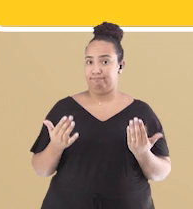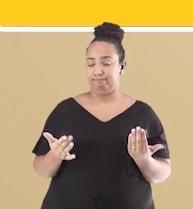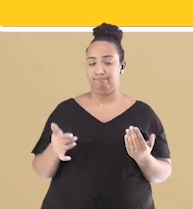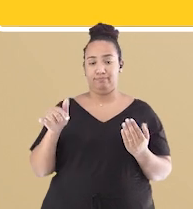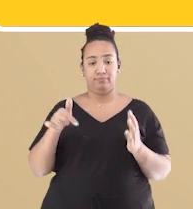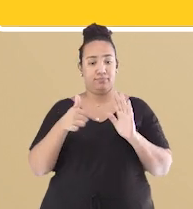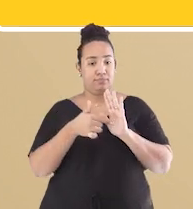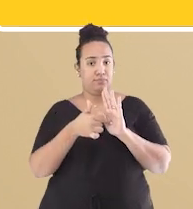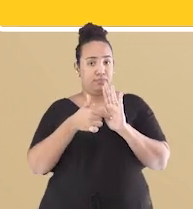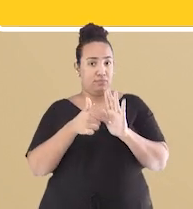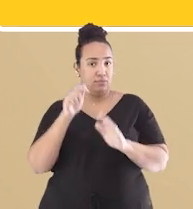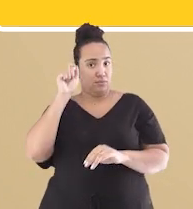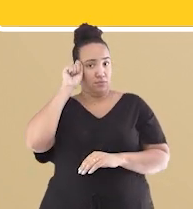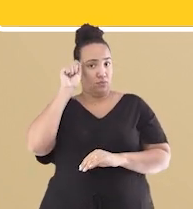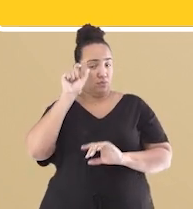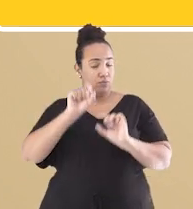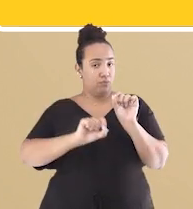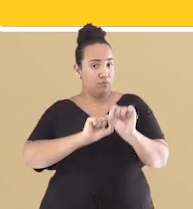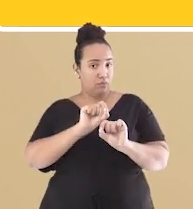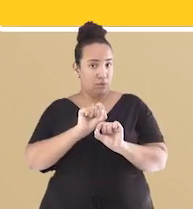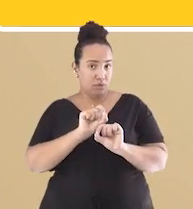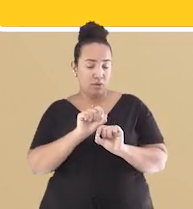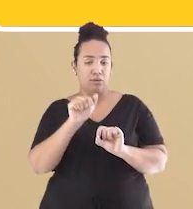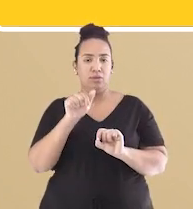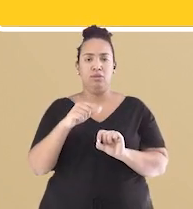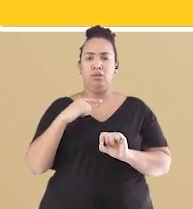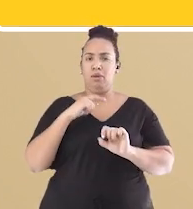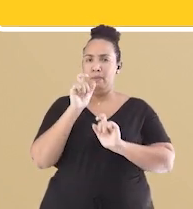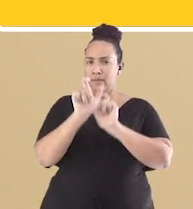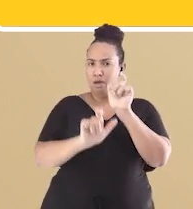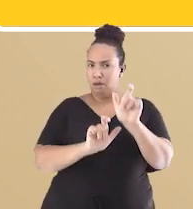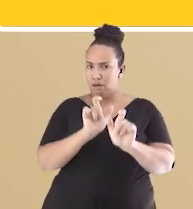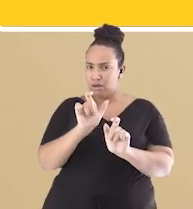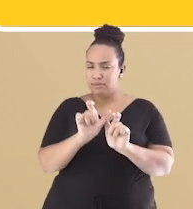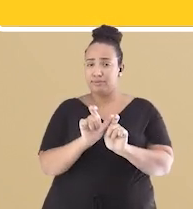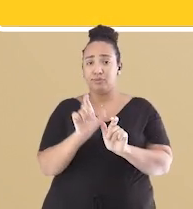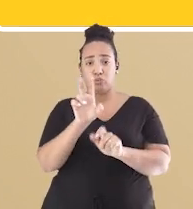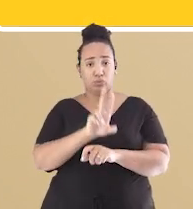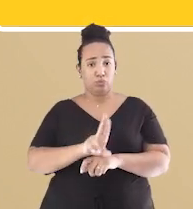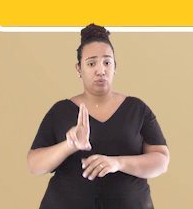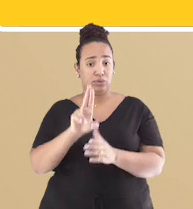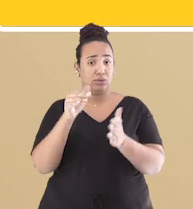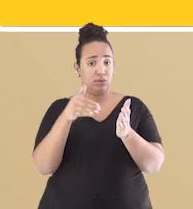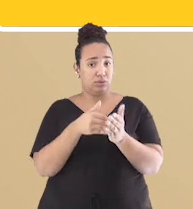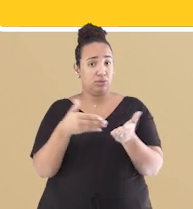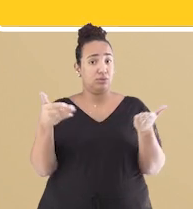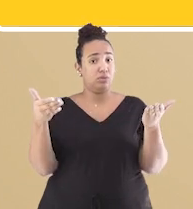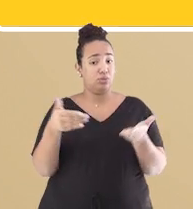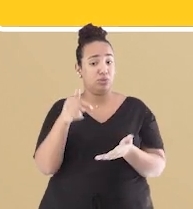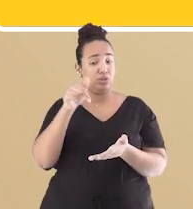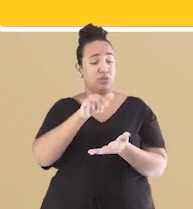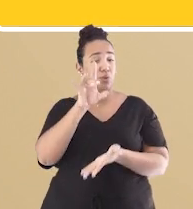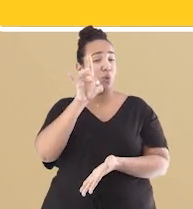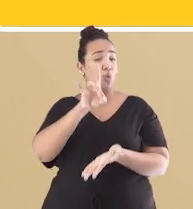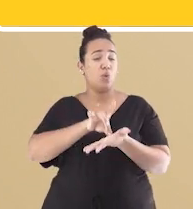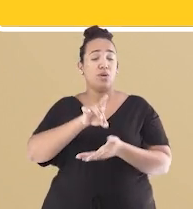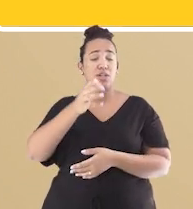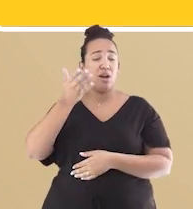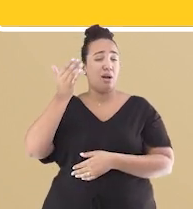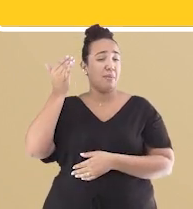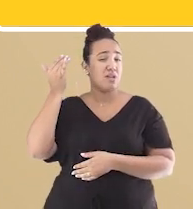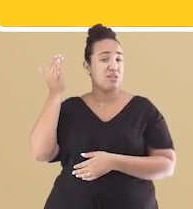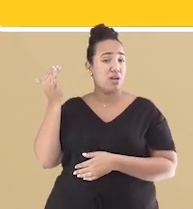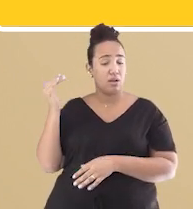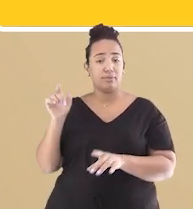informar ao leitor de que muitas palavras e expressões ainda hoje empregadas têm origem muito antiga e, ao mesmo